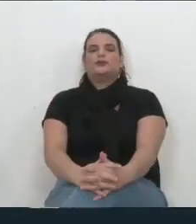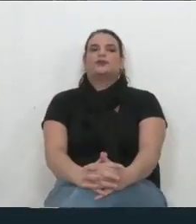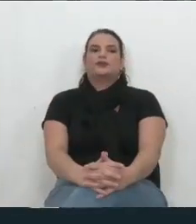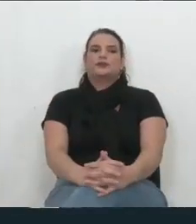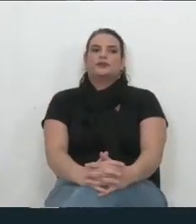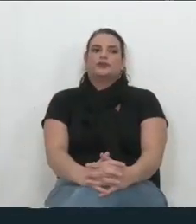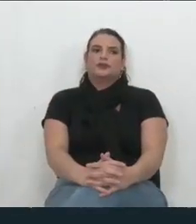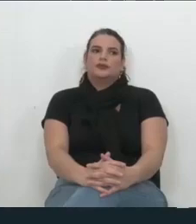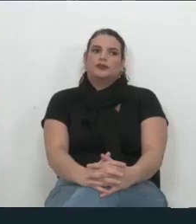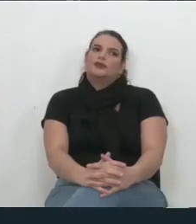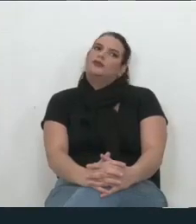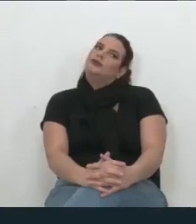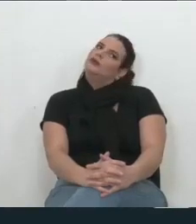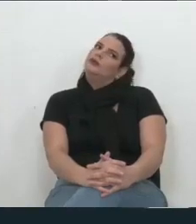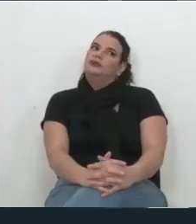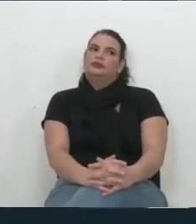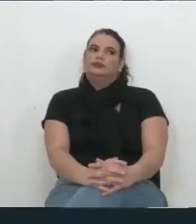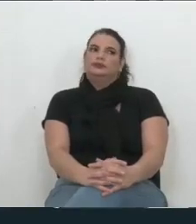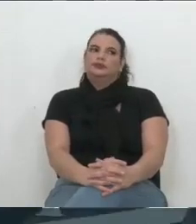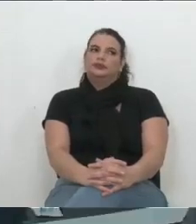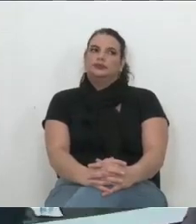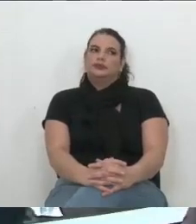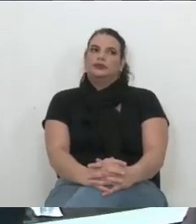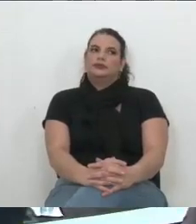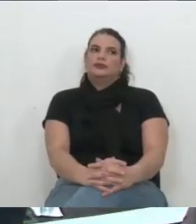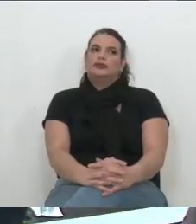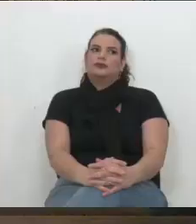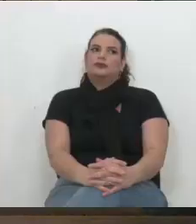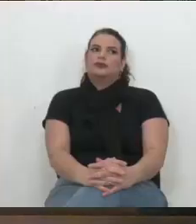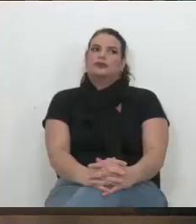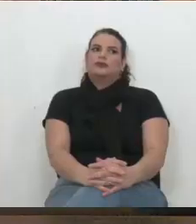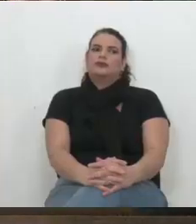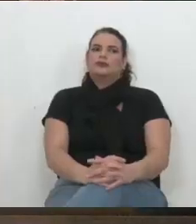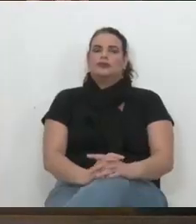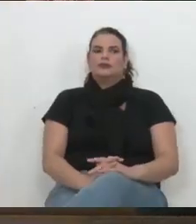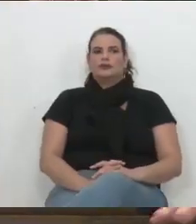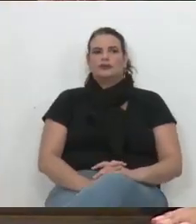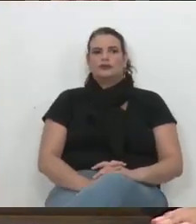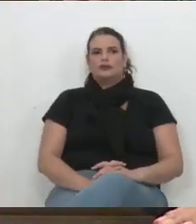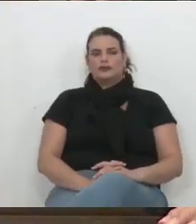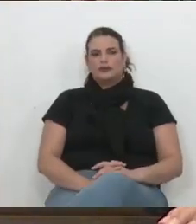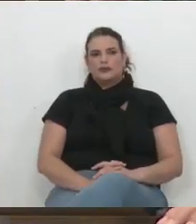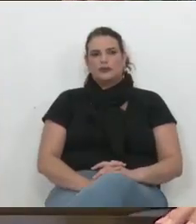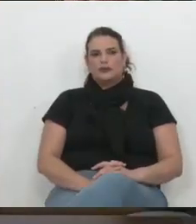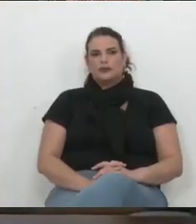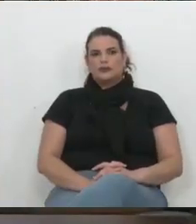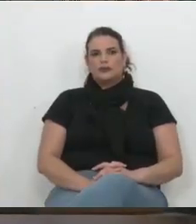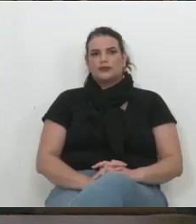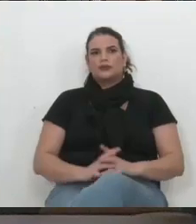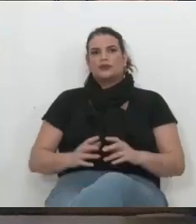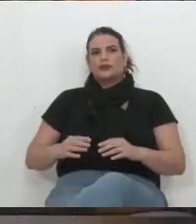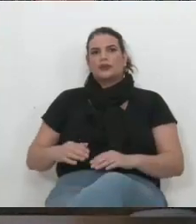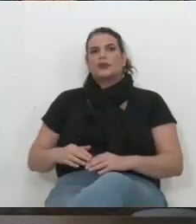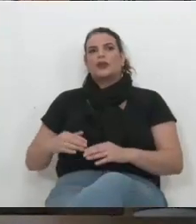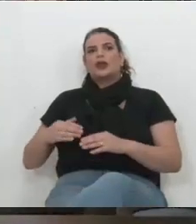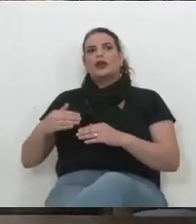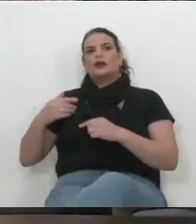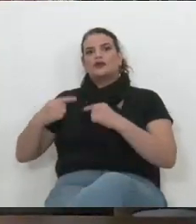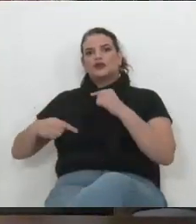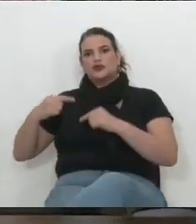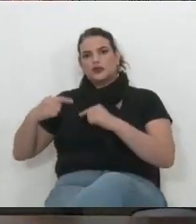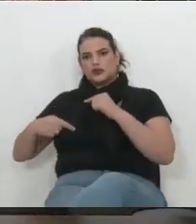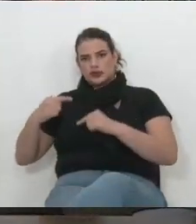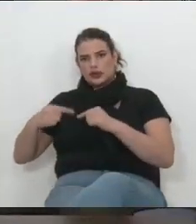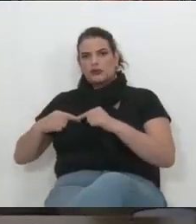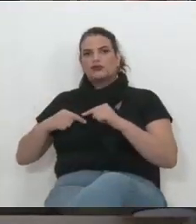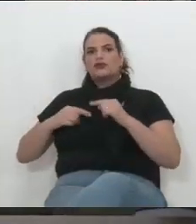Encerrada a discussão, em votação. Os vereadores favoráveis permaneçam como estão e os contrários se manifestem. Encerrada